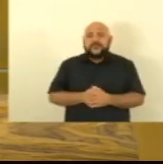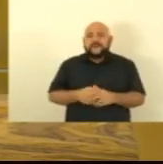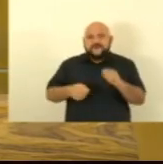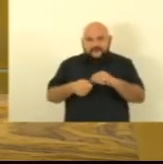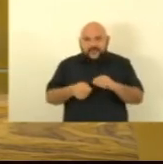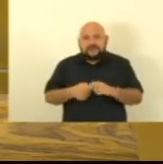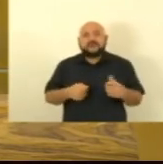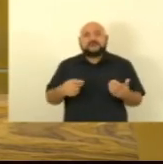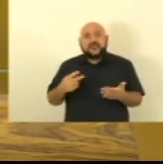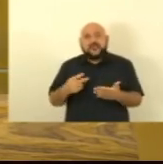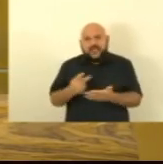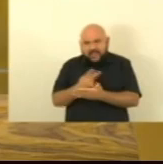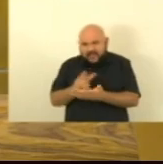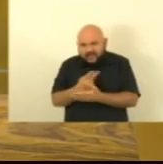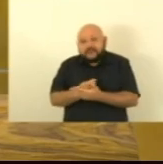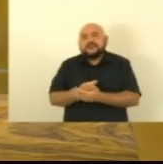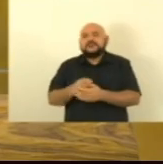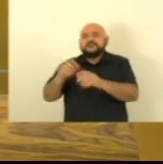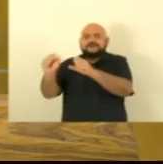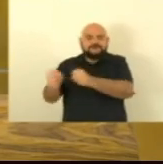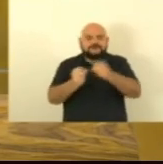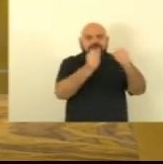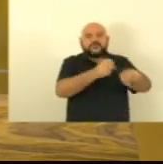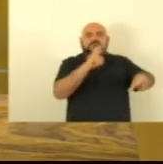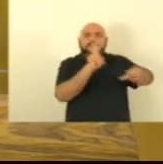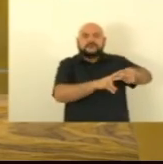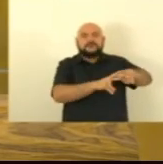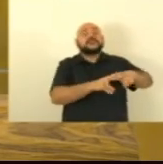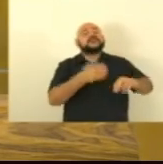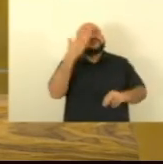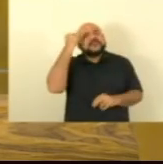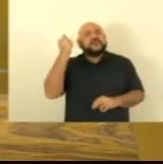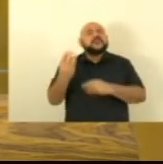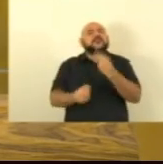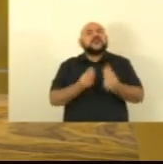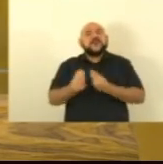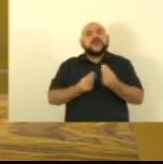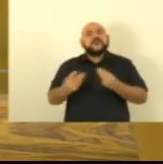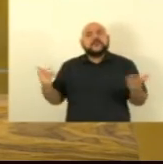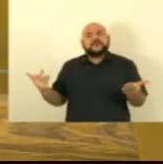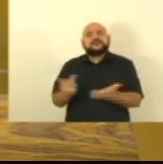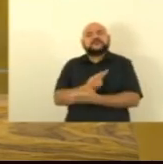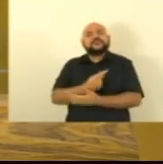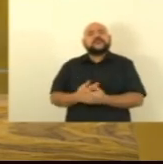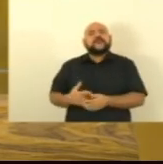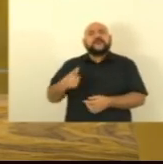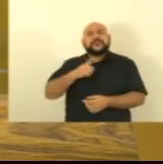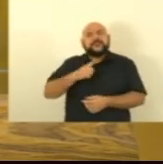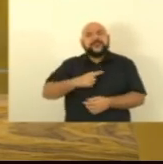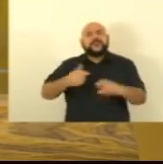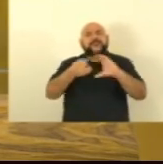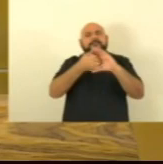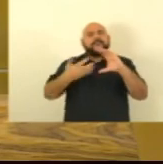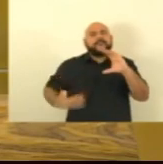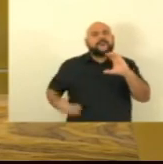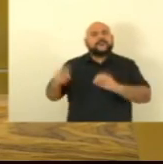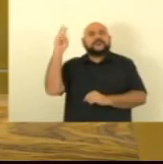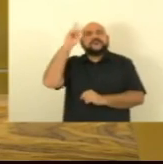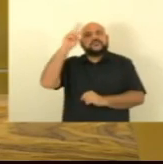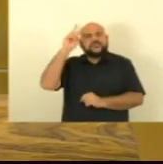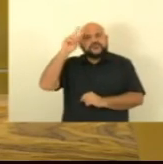queremos saber como que isso aconteceu. Tem todo um arranjo aí histórico que nós